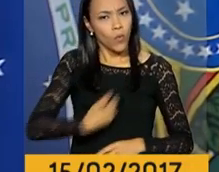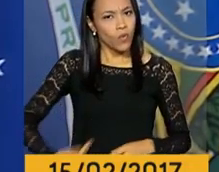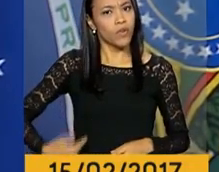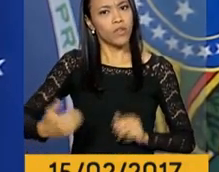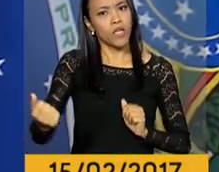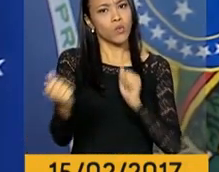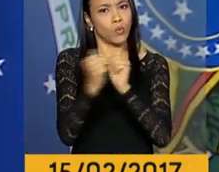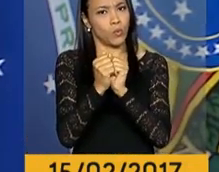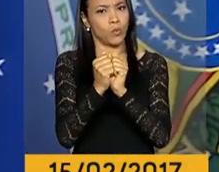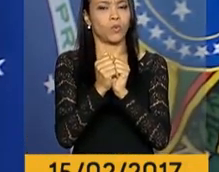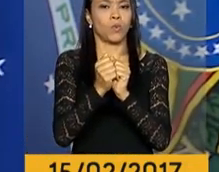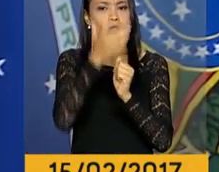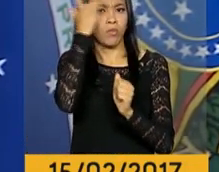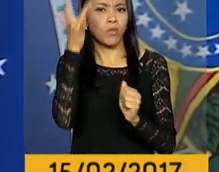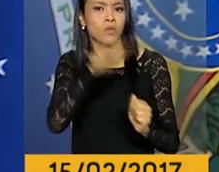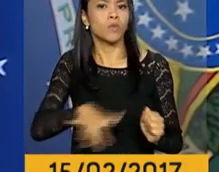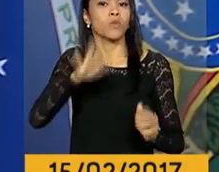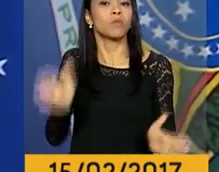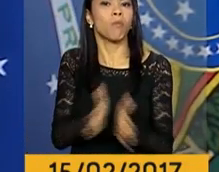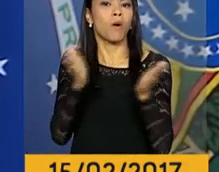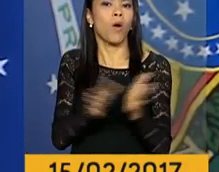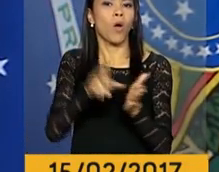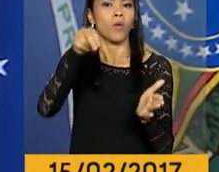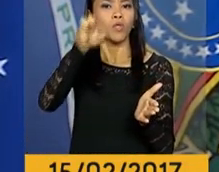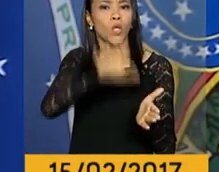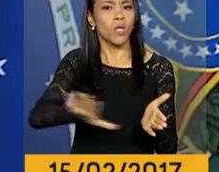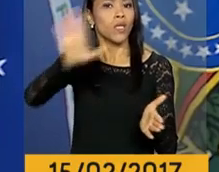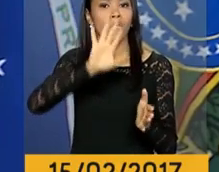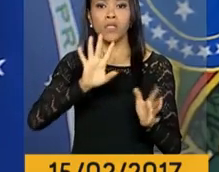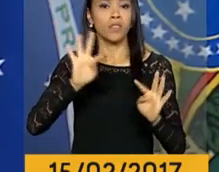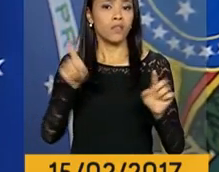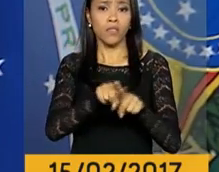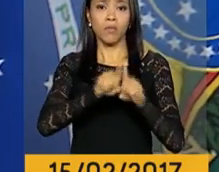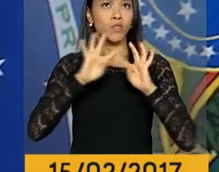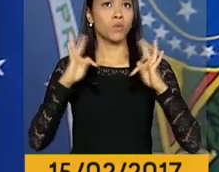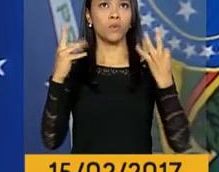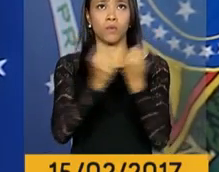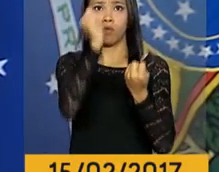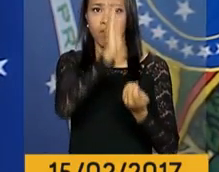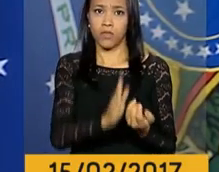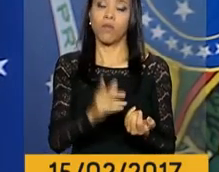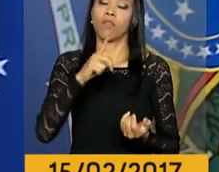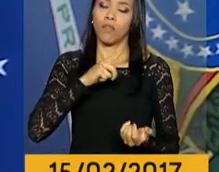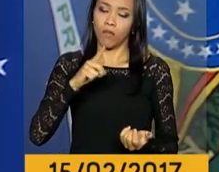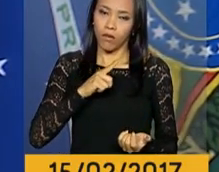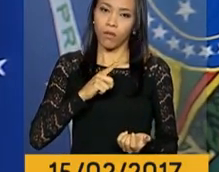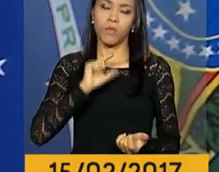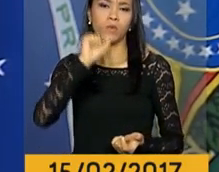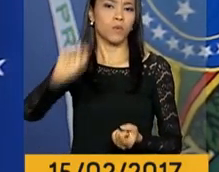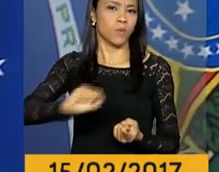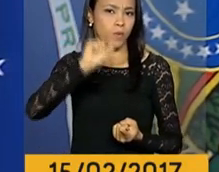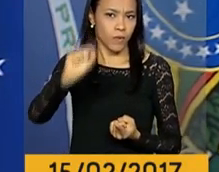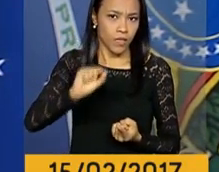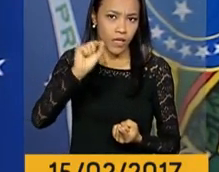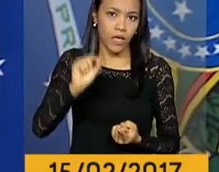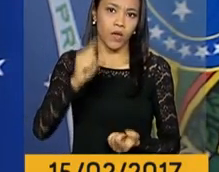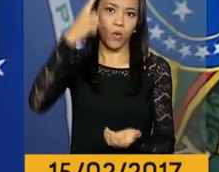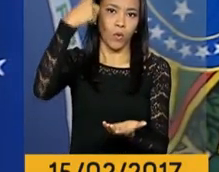dos pobres do Nordeste e de todo o Brasil, não é? Embora nós tenhamos como lema a história da